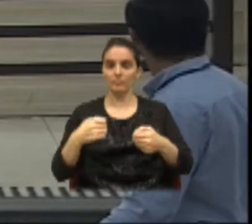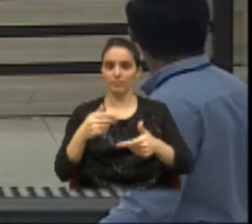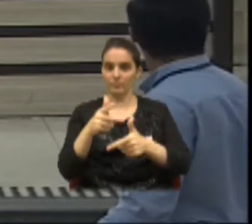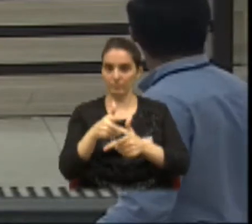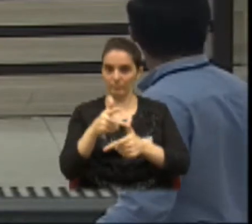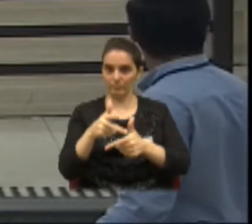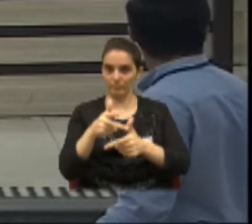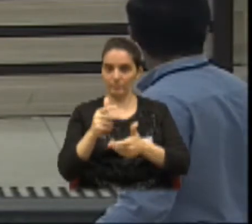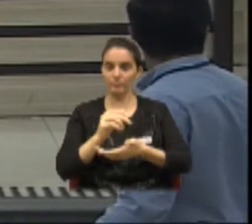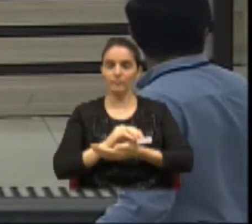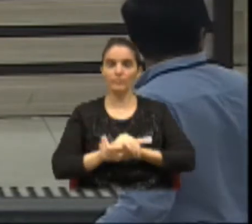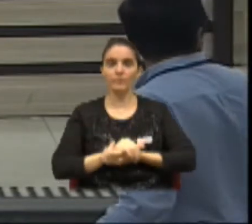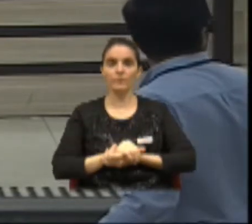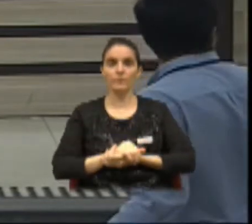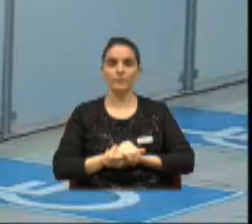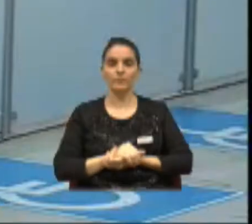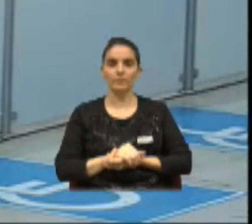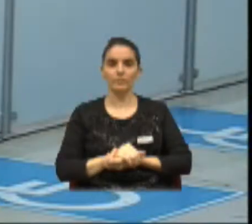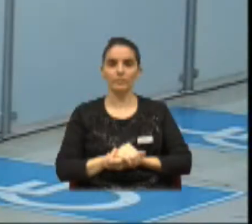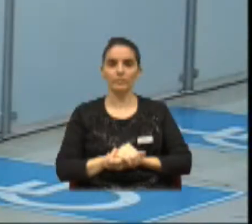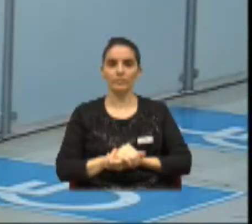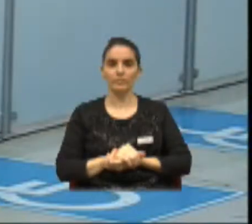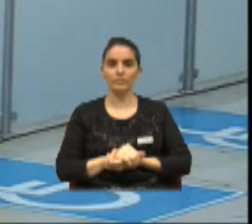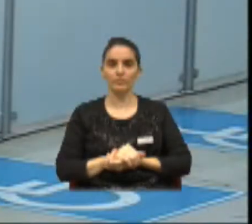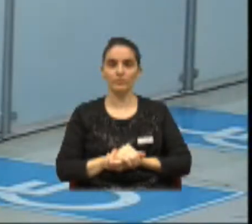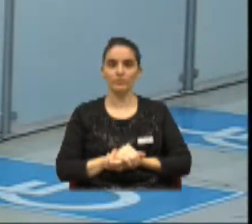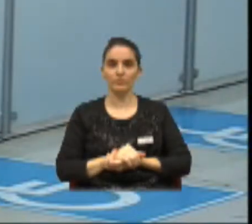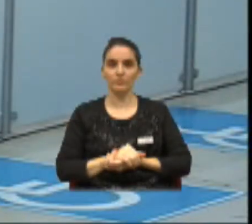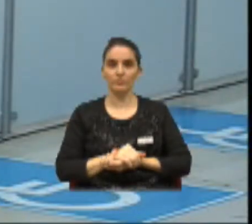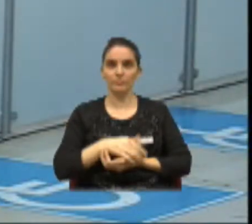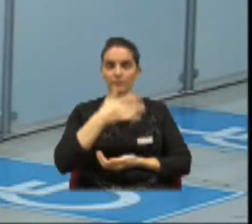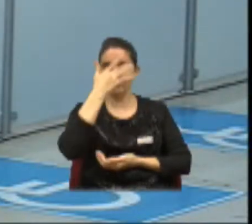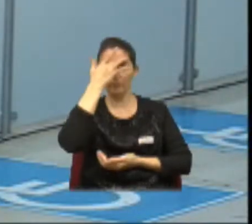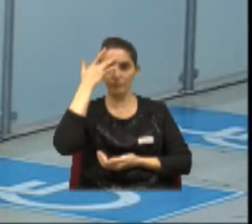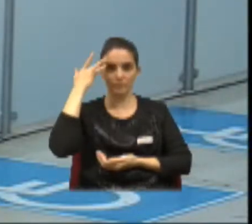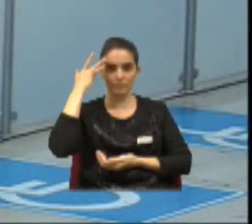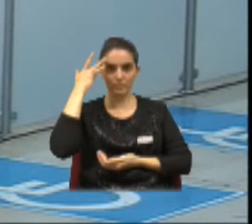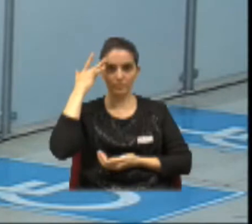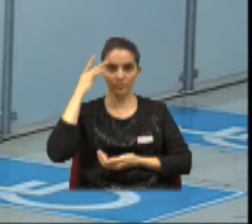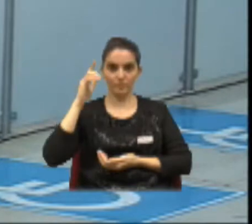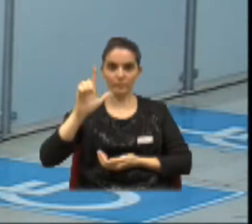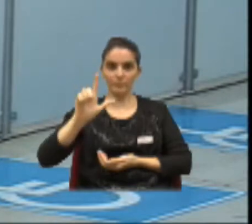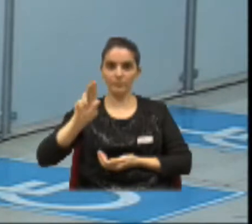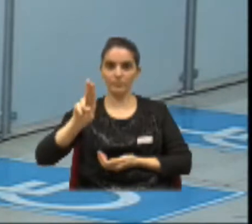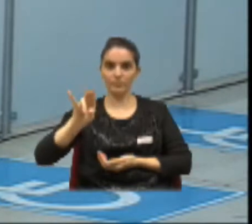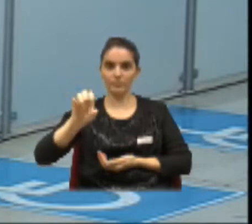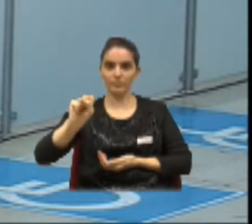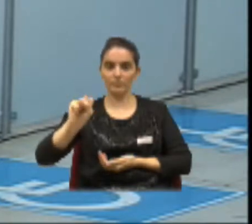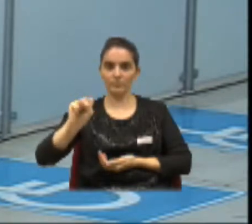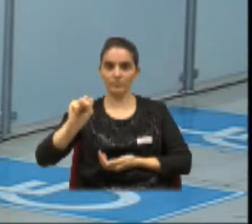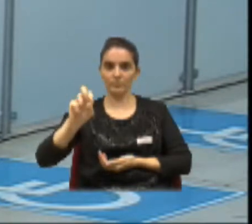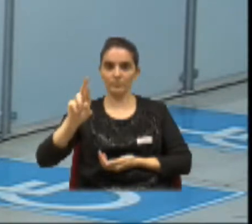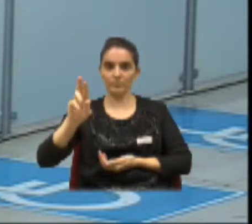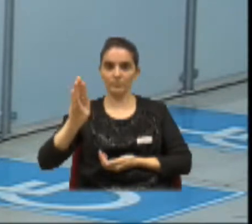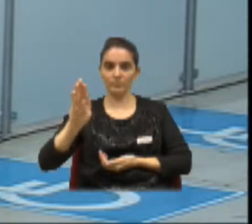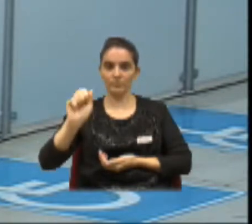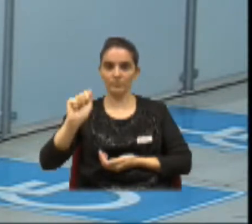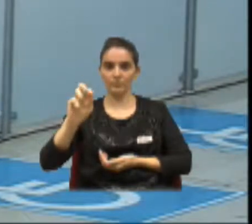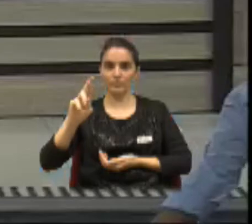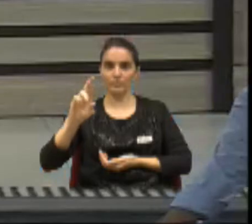e eu peço para que a gente possa ouvir o doutor Luiz Augusto Barrichello,